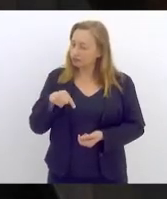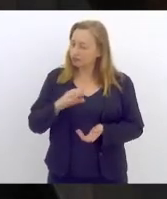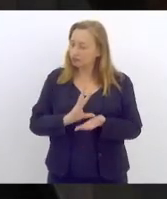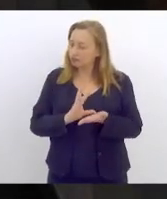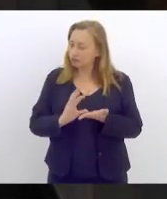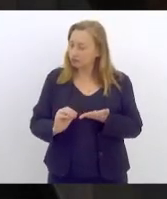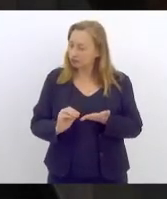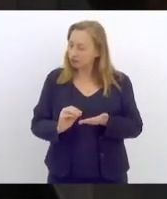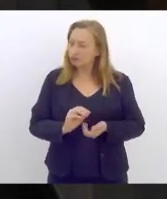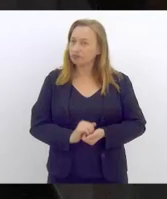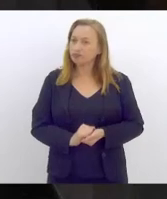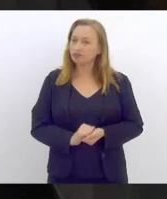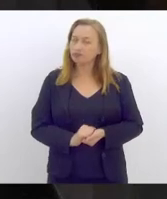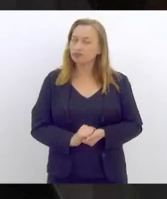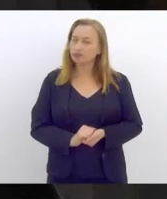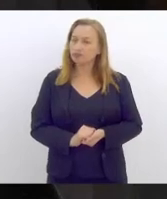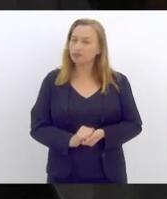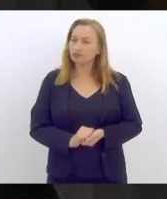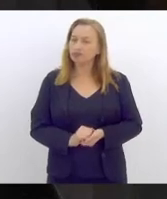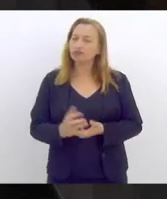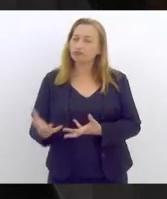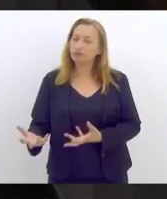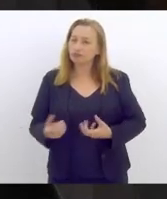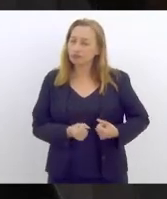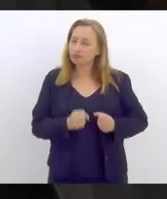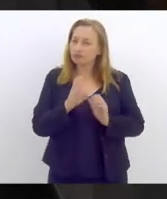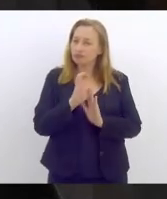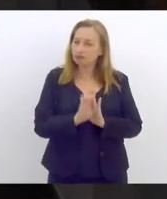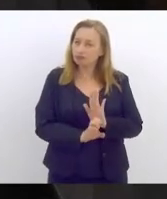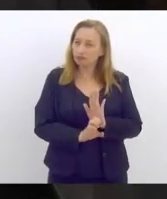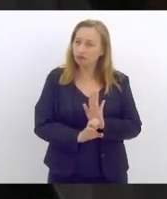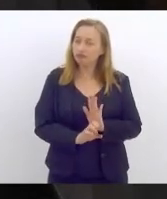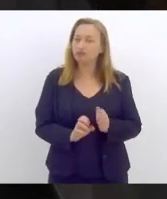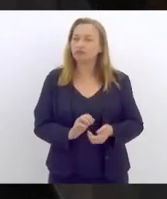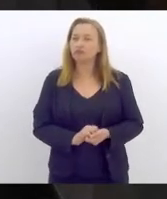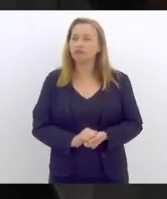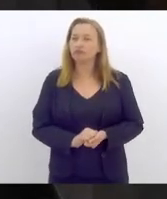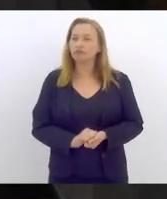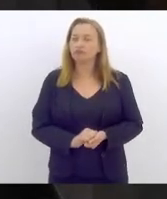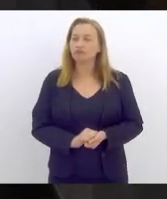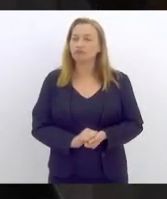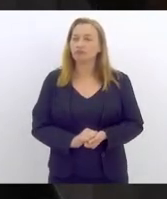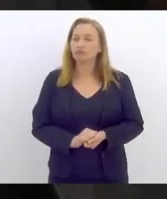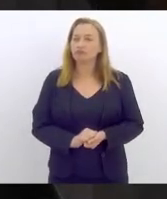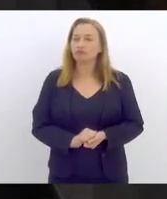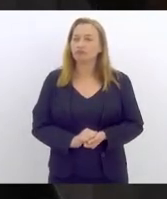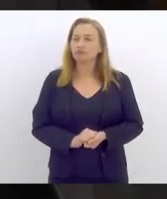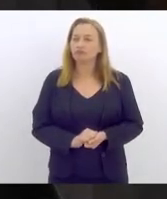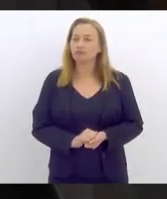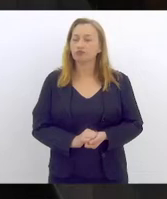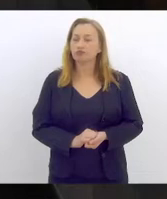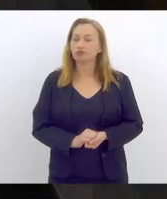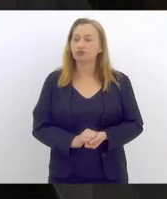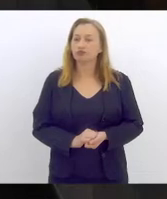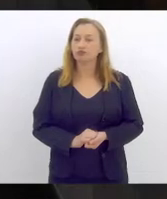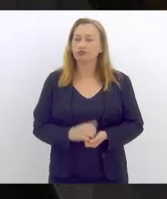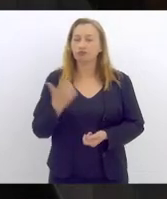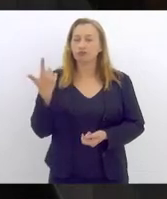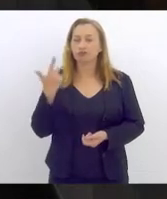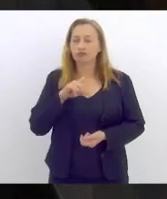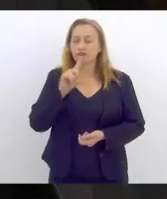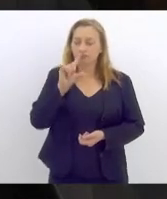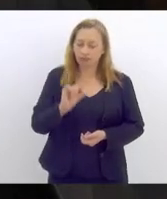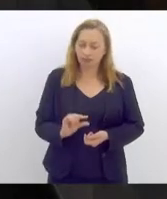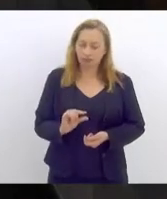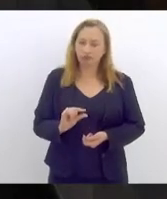pauta para receber a emendas que pelo menos conseguisse diminuir